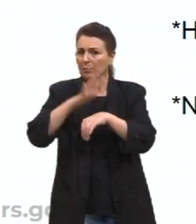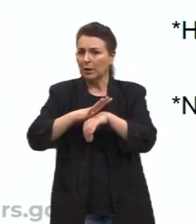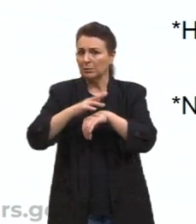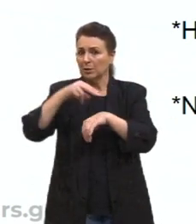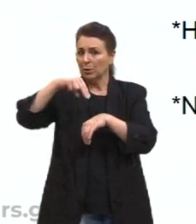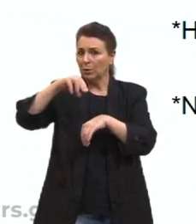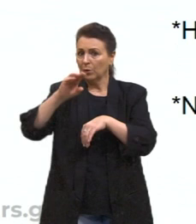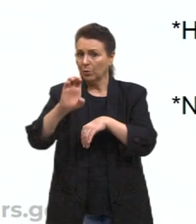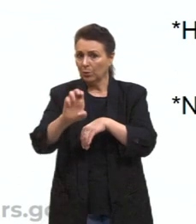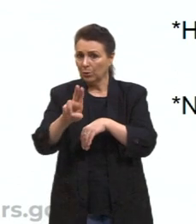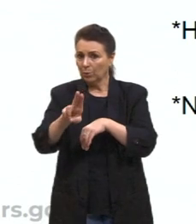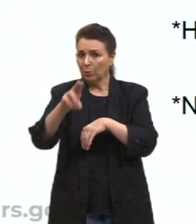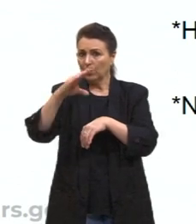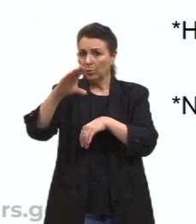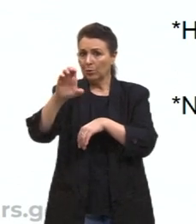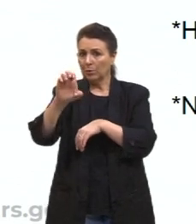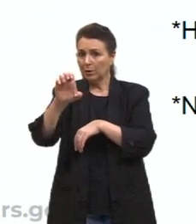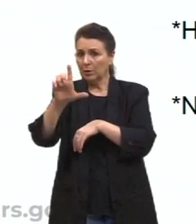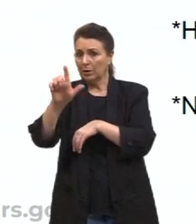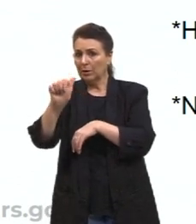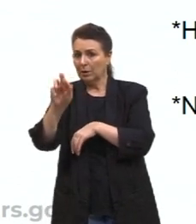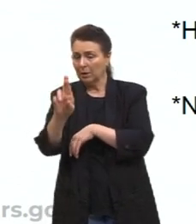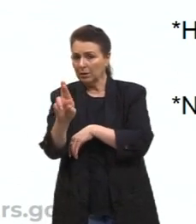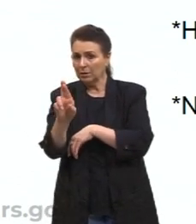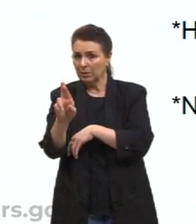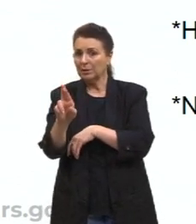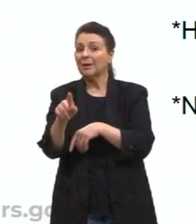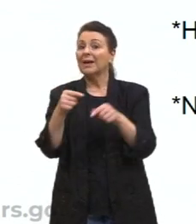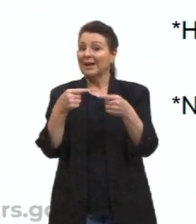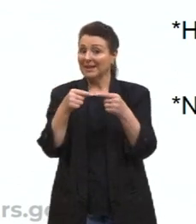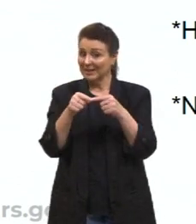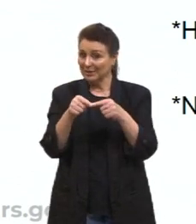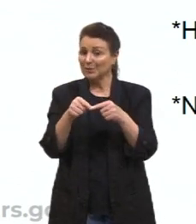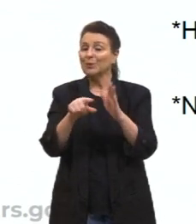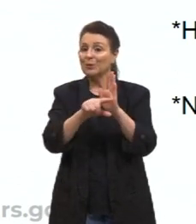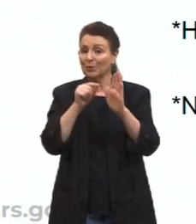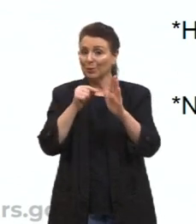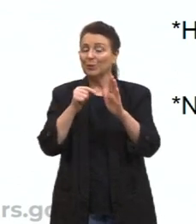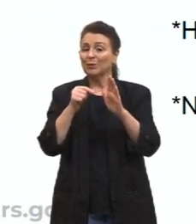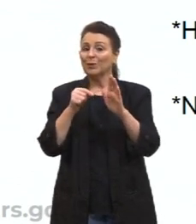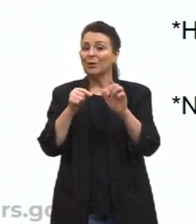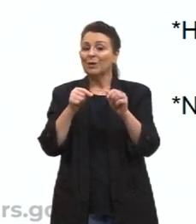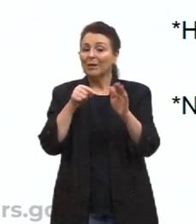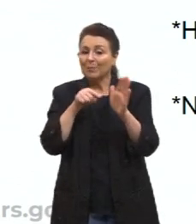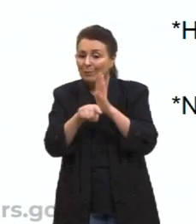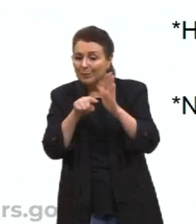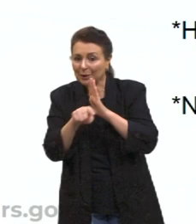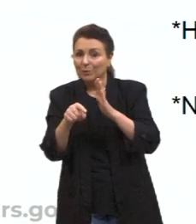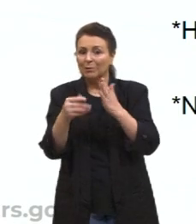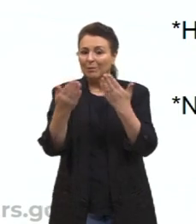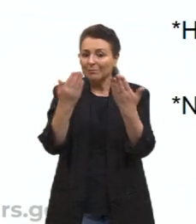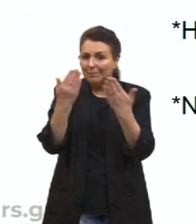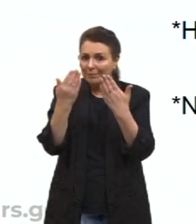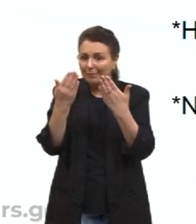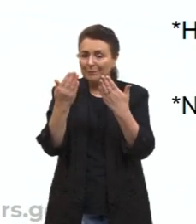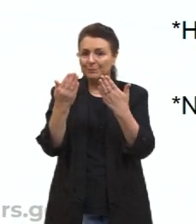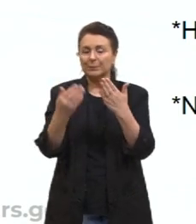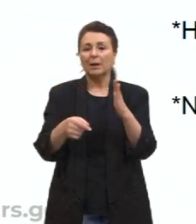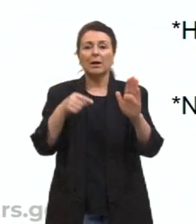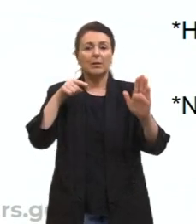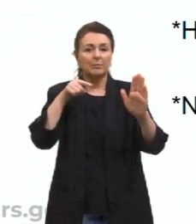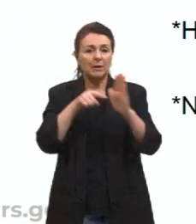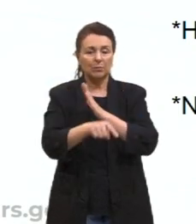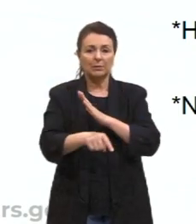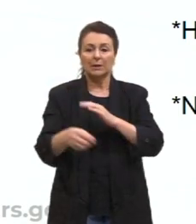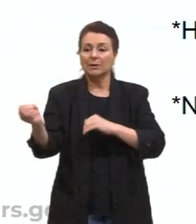acontecer nesse sentido que ele questiona essa razão puramente instrumental sim Acho que o Lucas Pode falar melhor do que eu em relação a isso uma questão que eu me lembrei né das